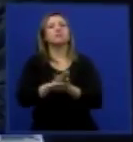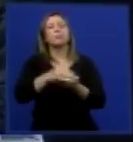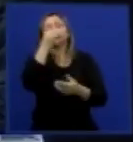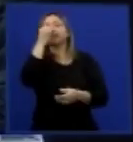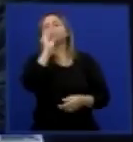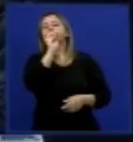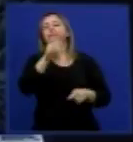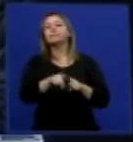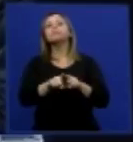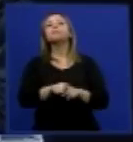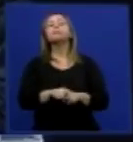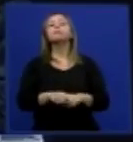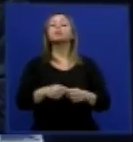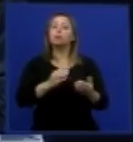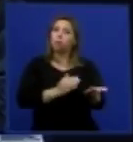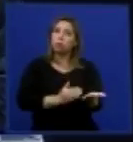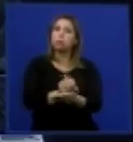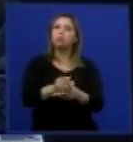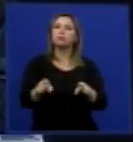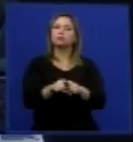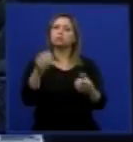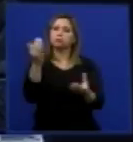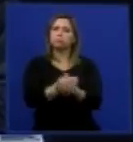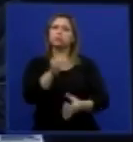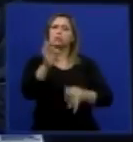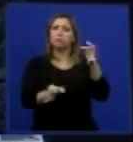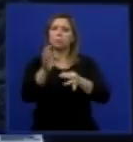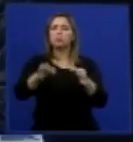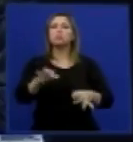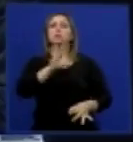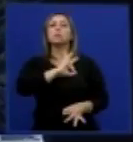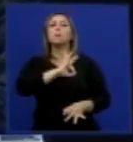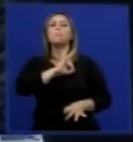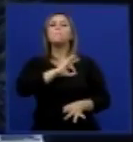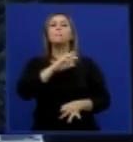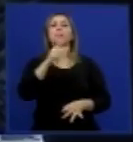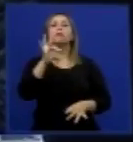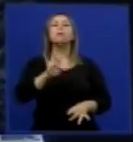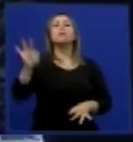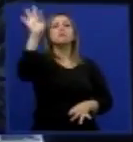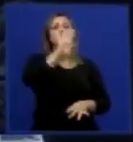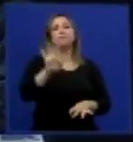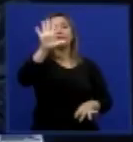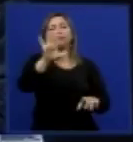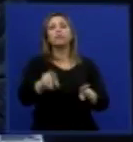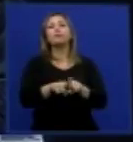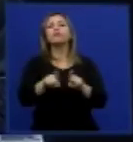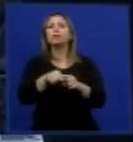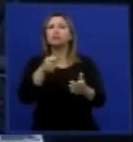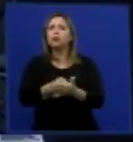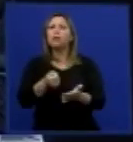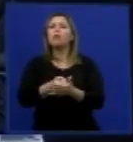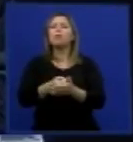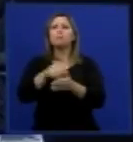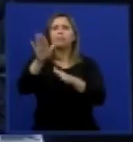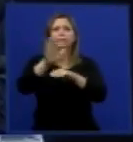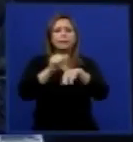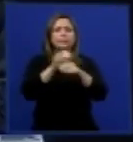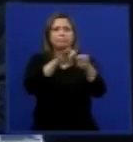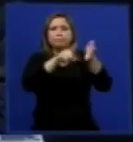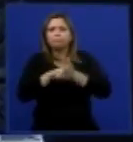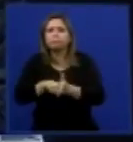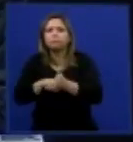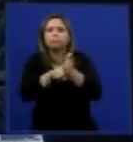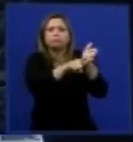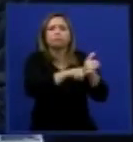representação criminal encaminhando o processo à polícia federal para oitiva dos acusados e complementação de provas foi somente